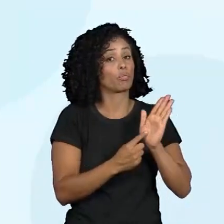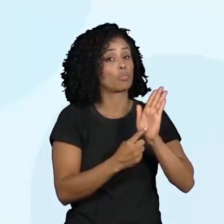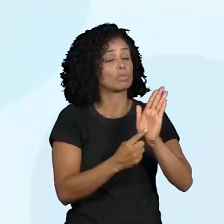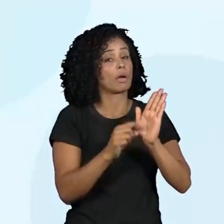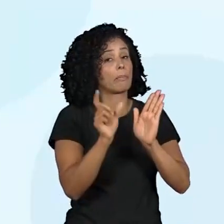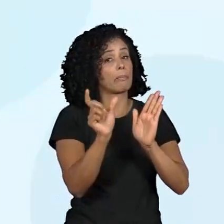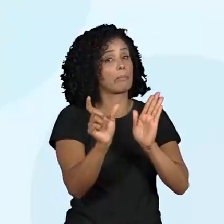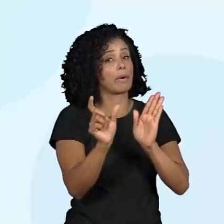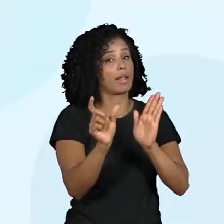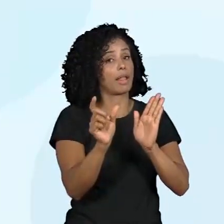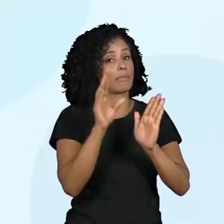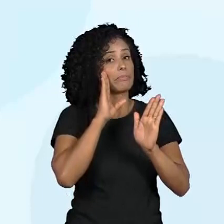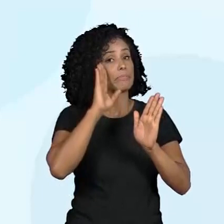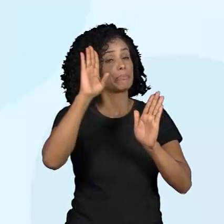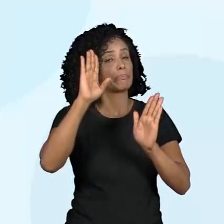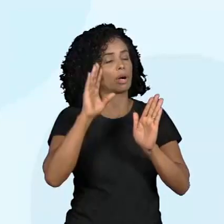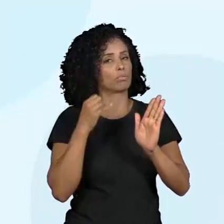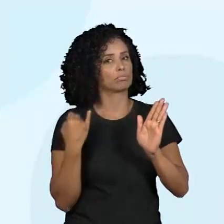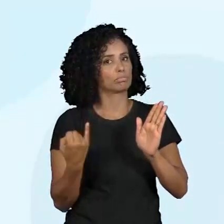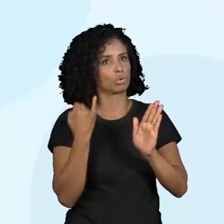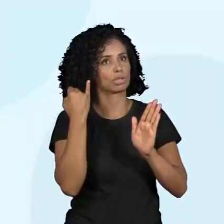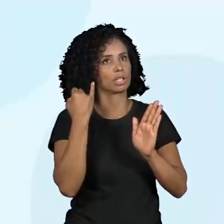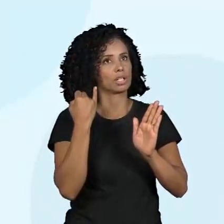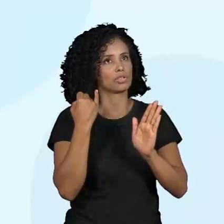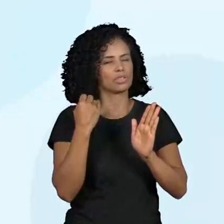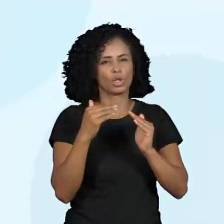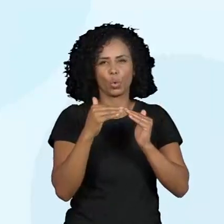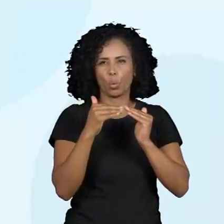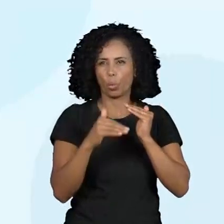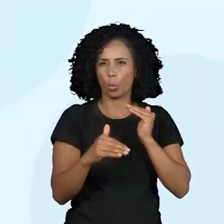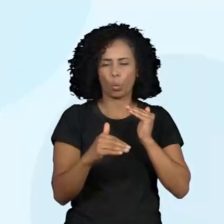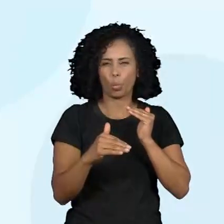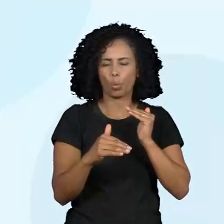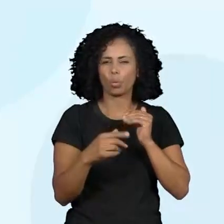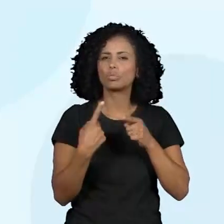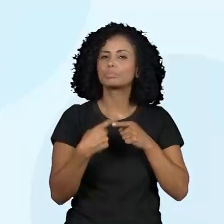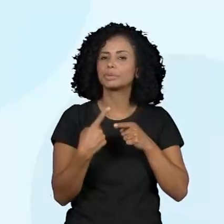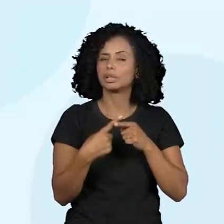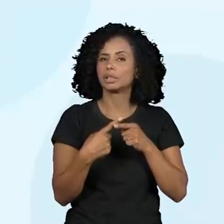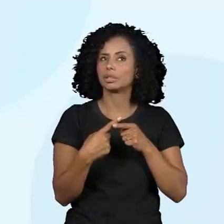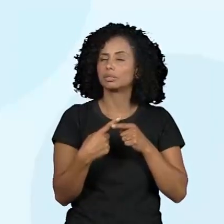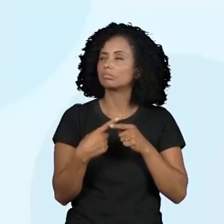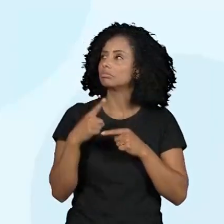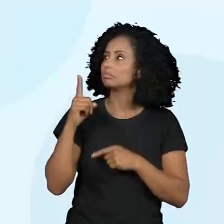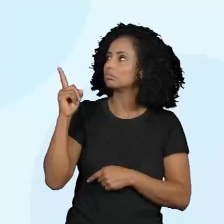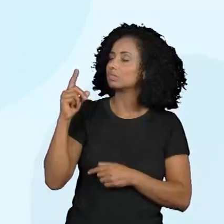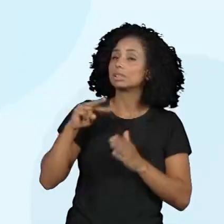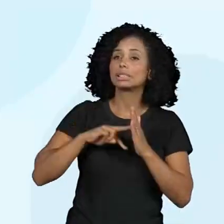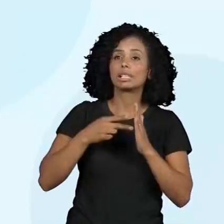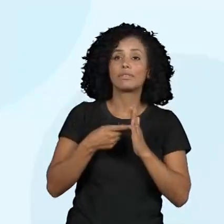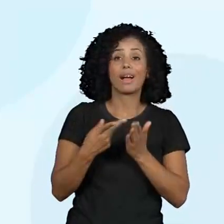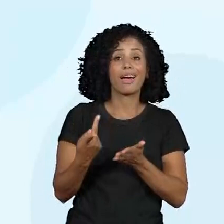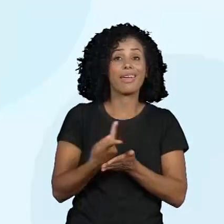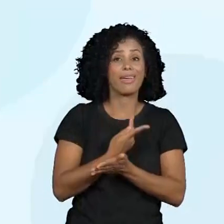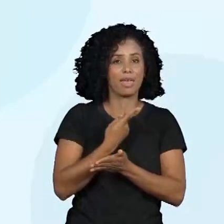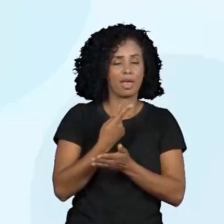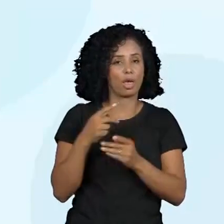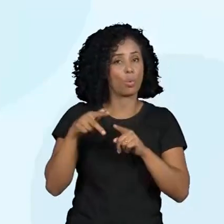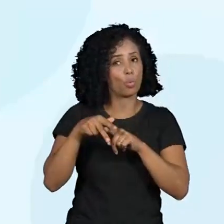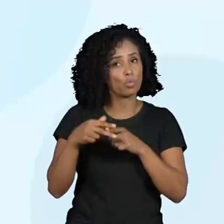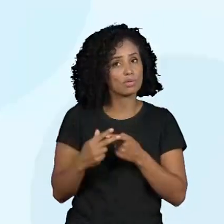eu coloquei discordâncias porque nós estamos falando dos erros